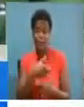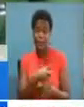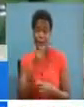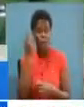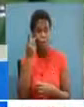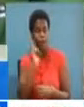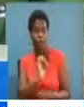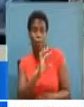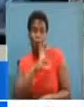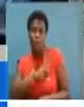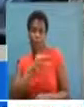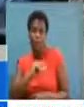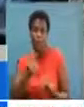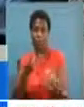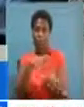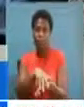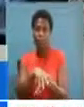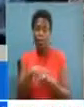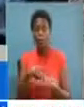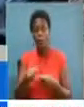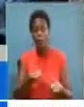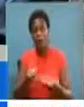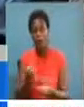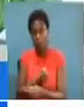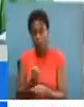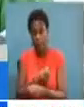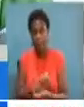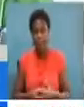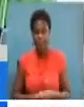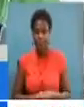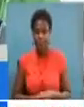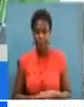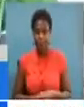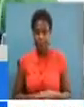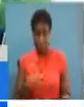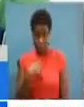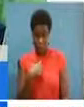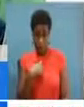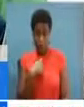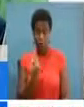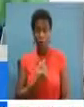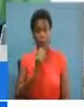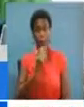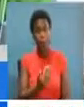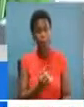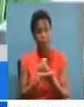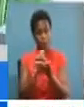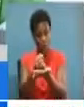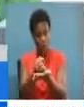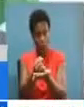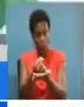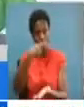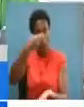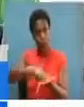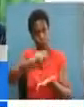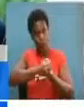sua vida profissional e sua inserção no mercado de trabalho. Está a pedir apoio para financiar,